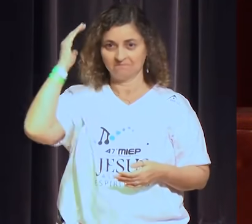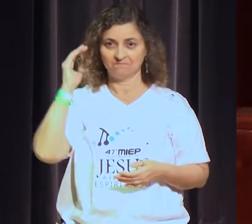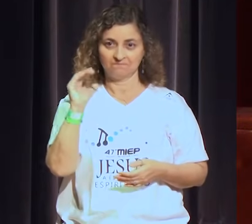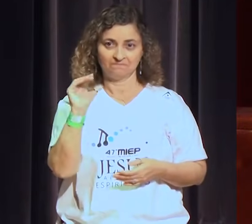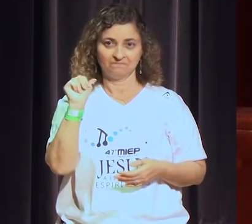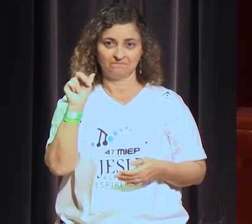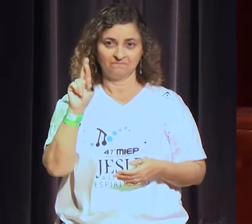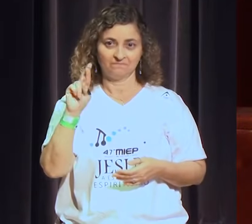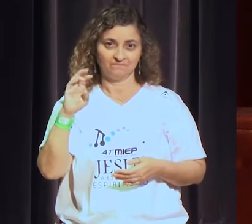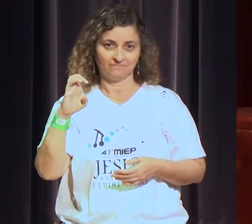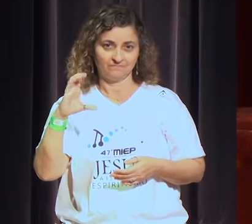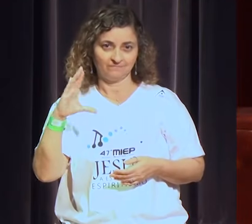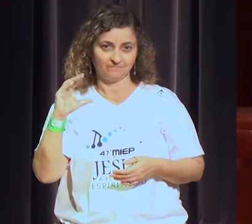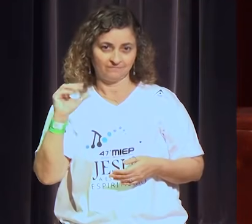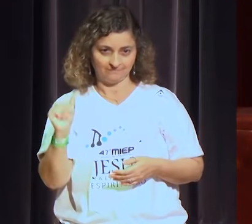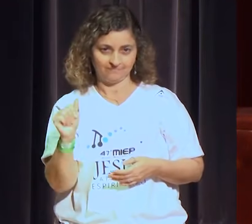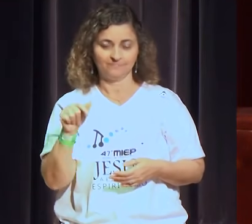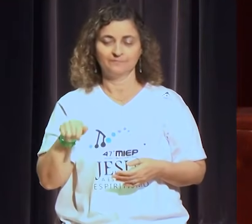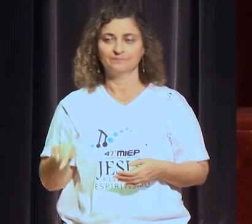É?